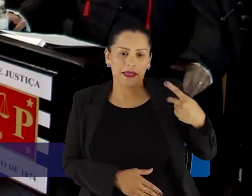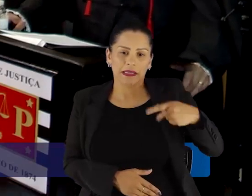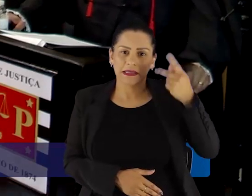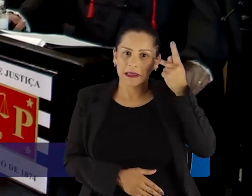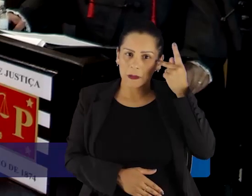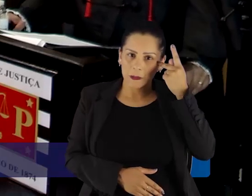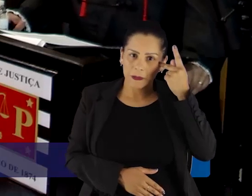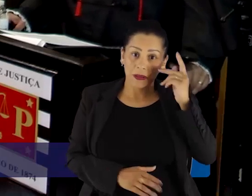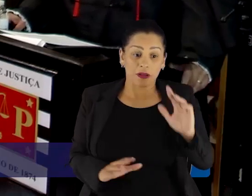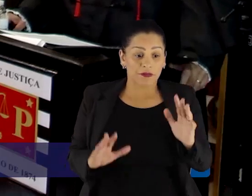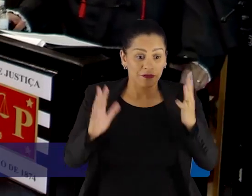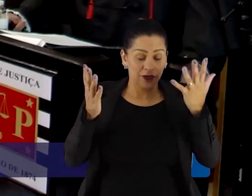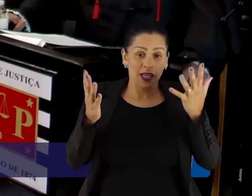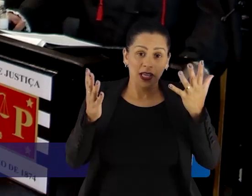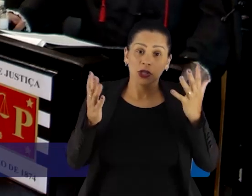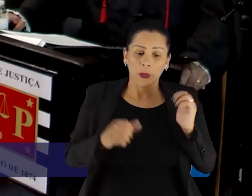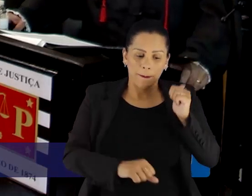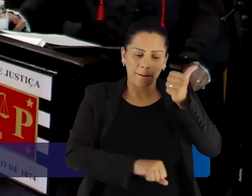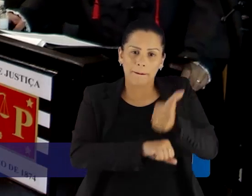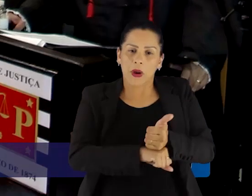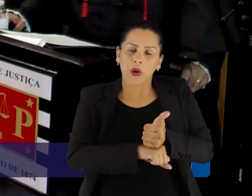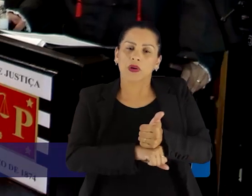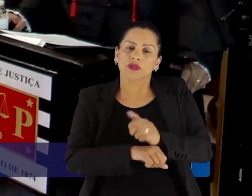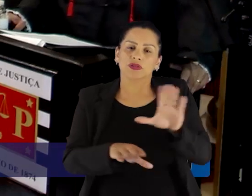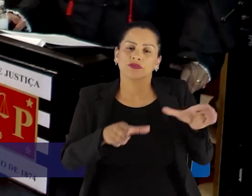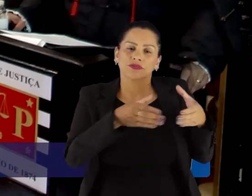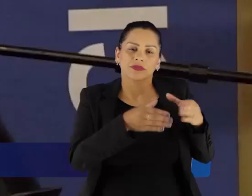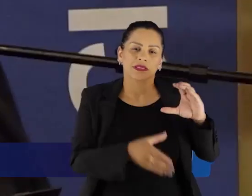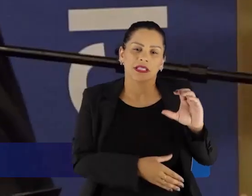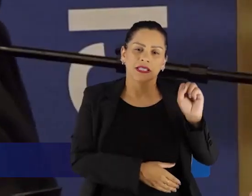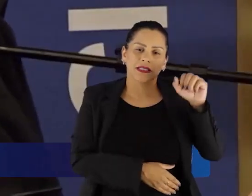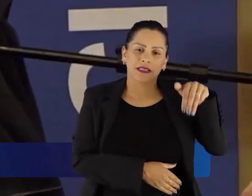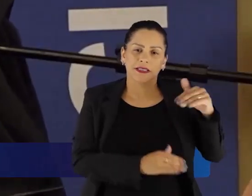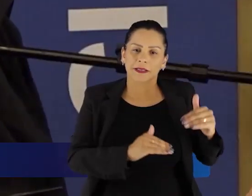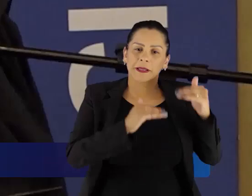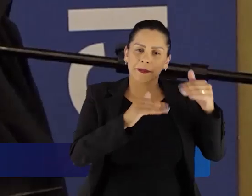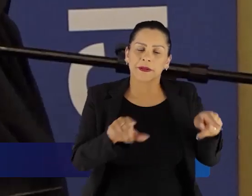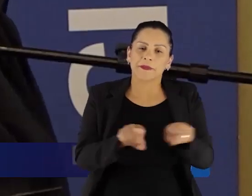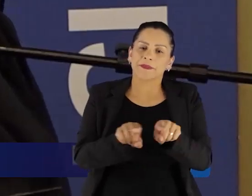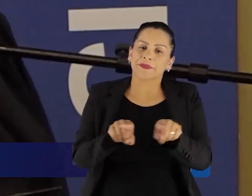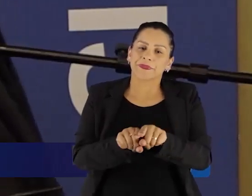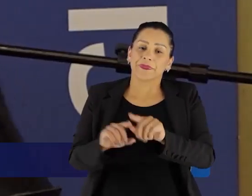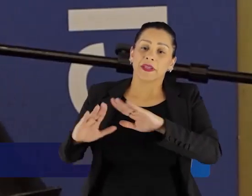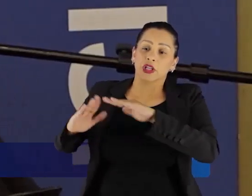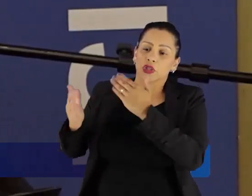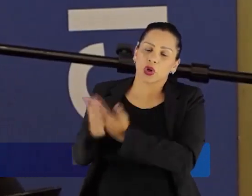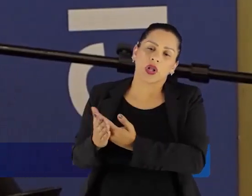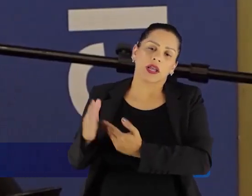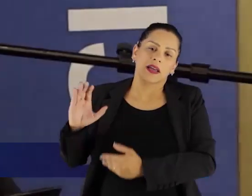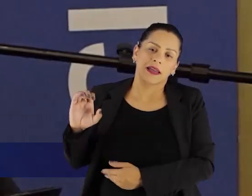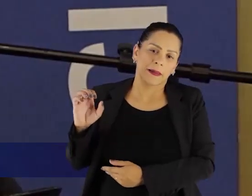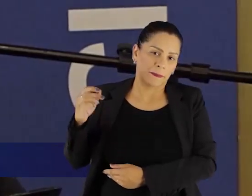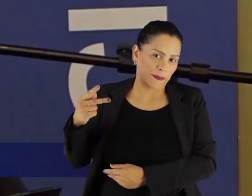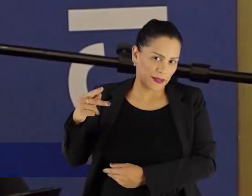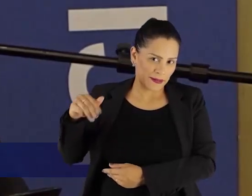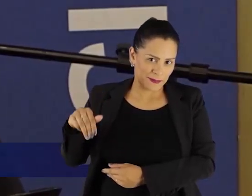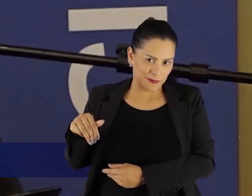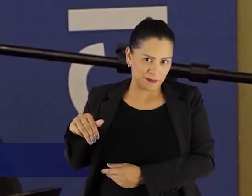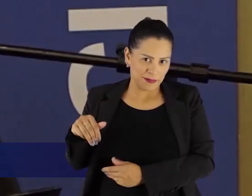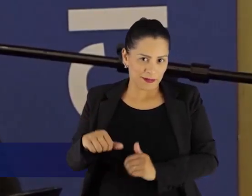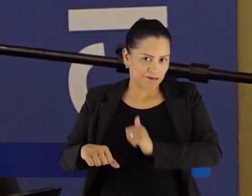na cerimônia de posse do egrégio Conselho superior e da presidente da direção da escola